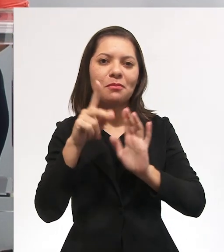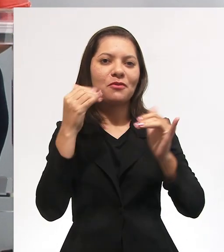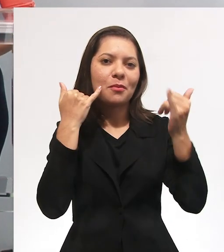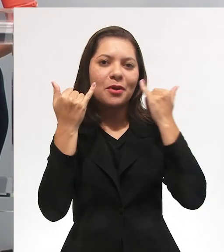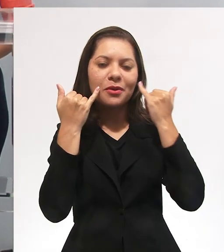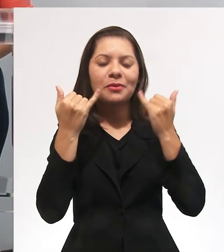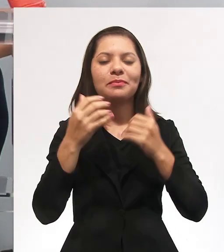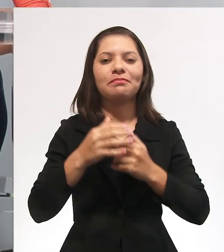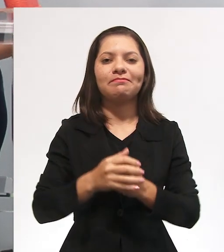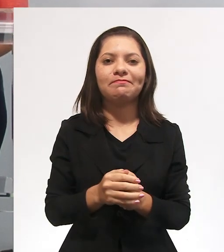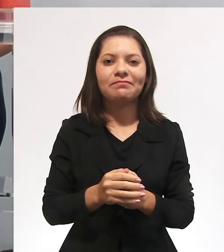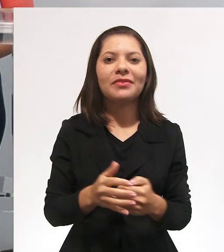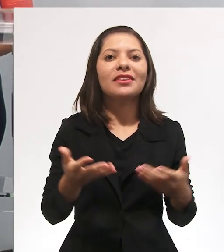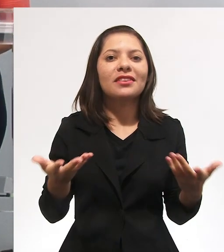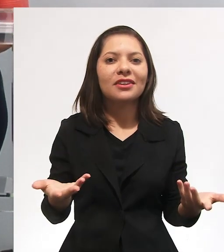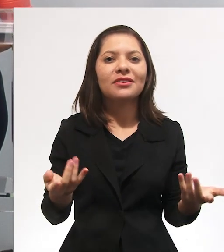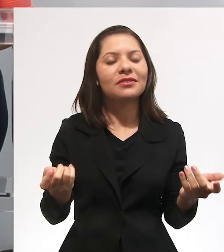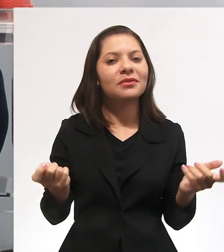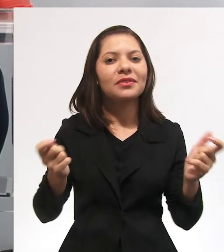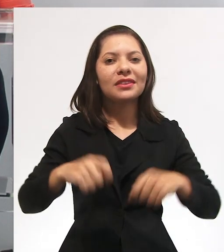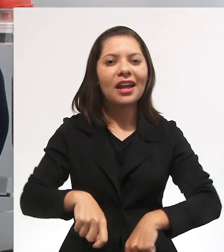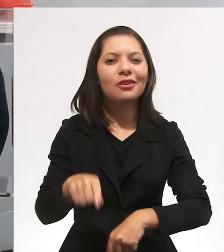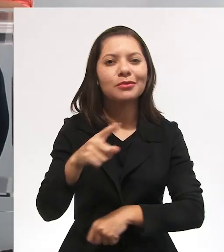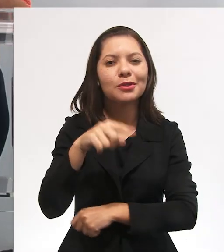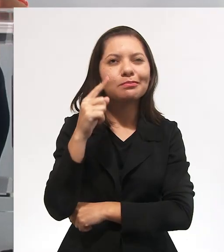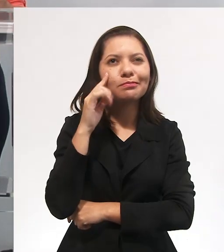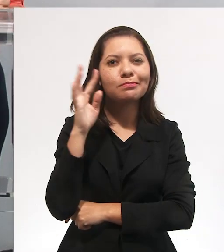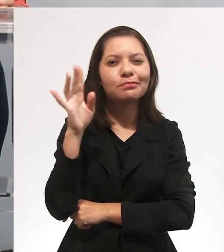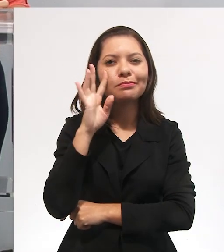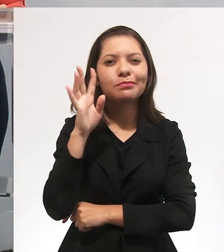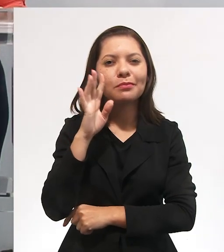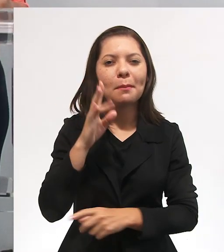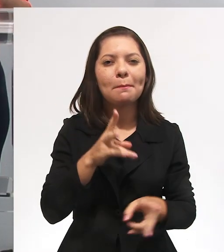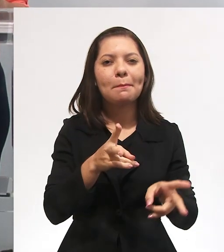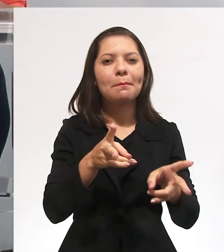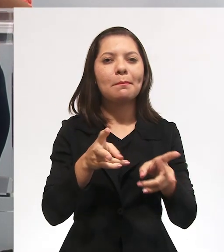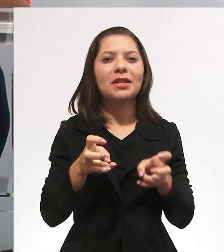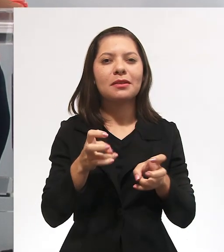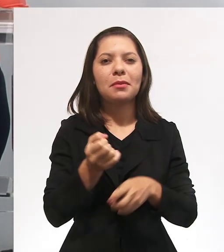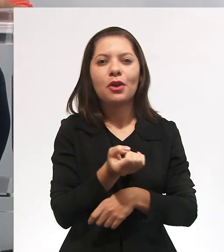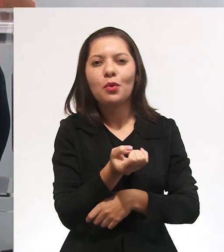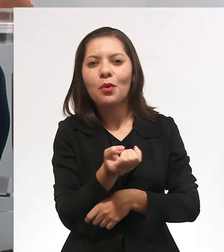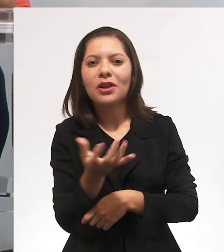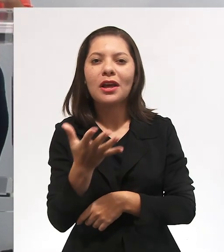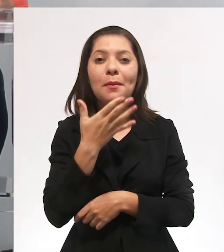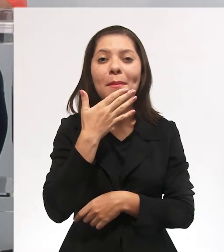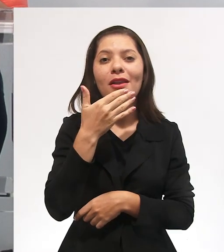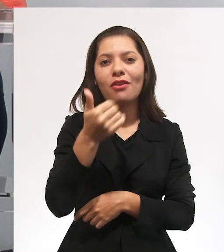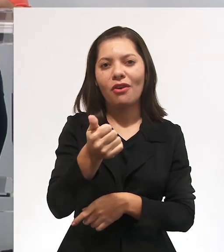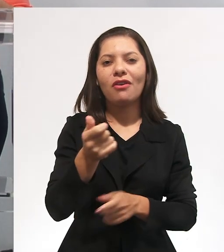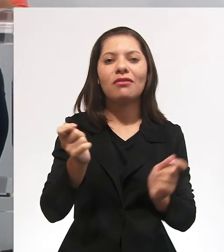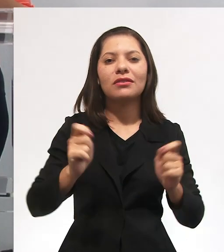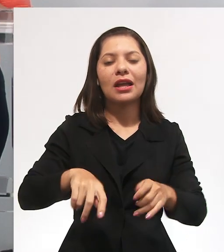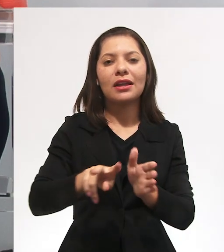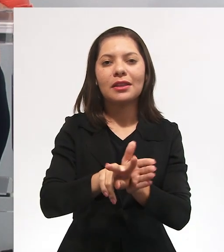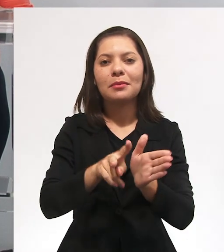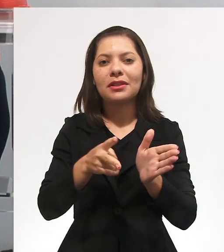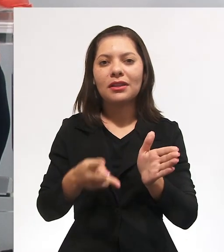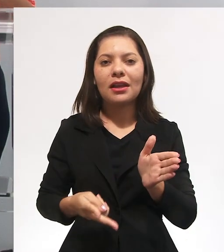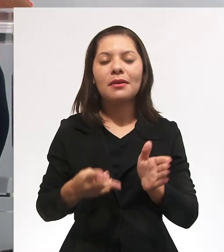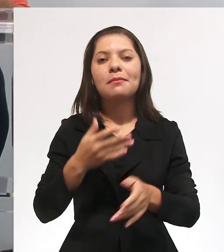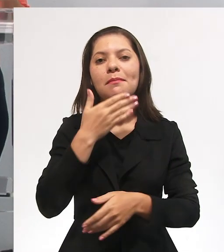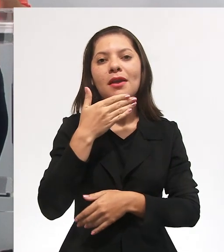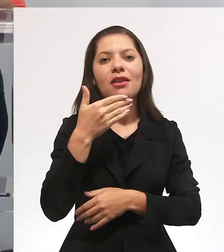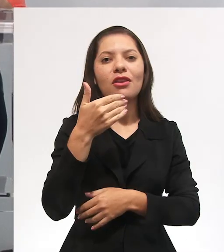Então, a gente consegue ter uma noção daquela quantidade muito melhor, uma interpretação daquela quantidade muito